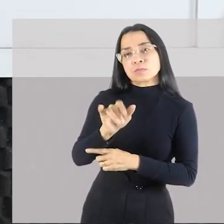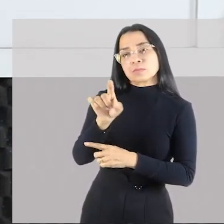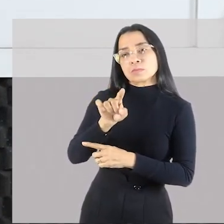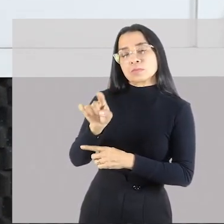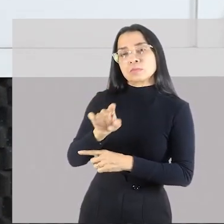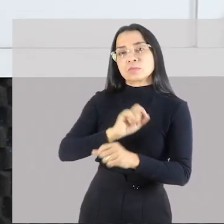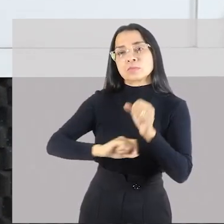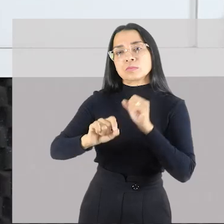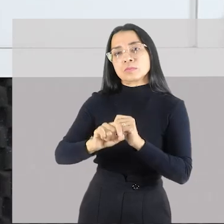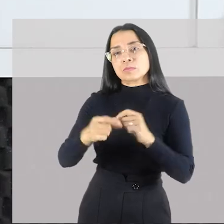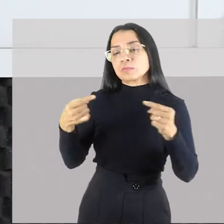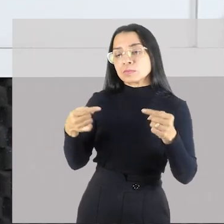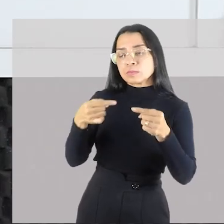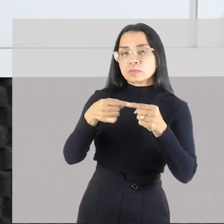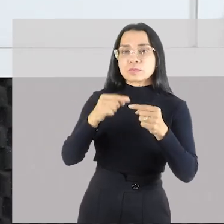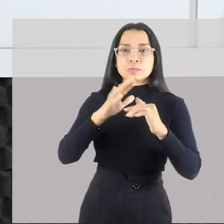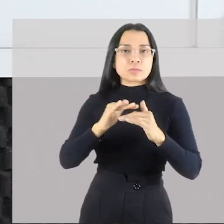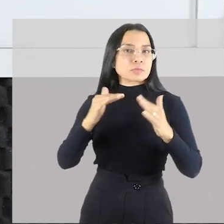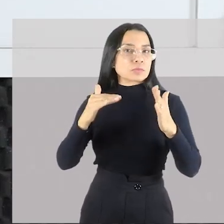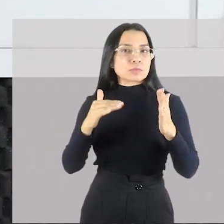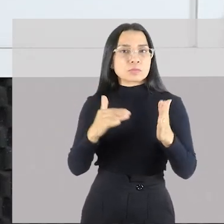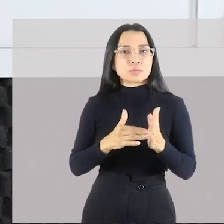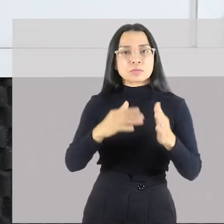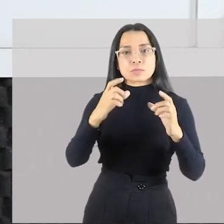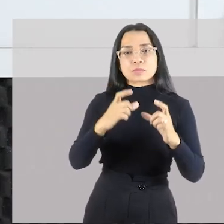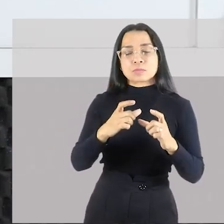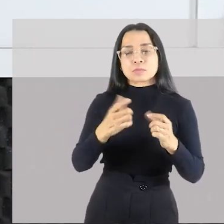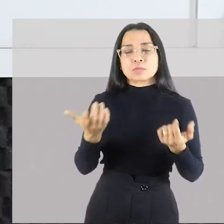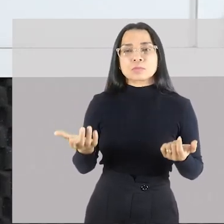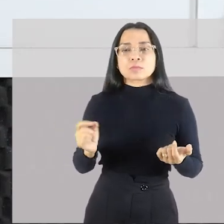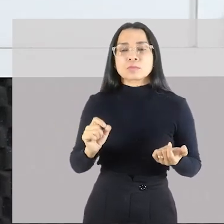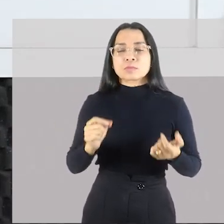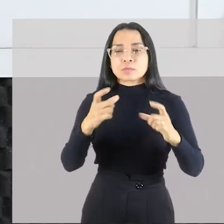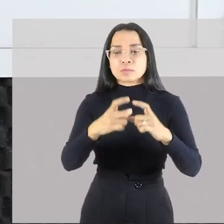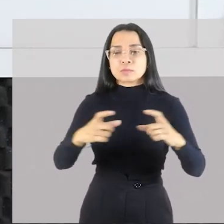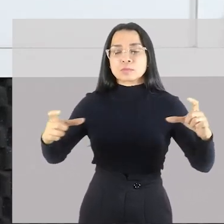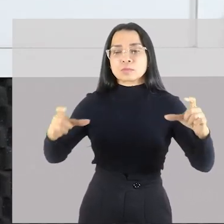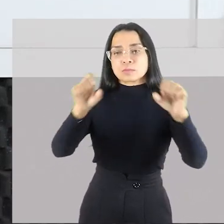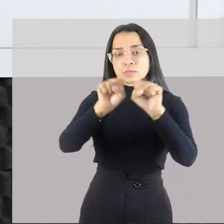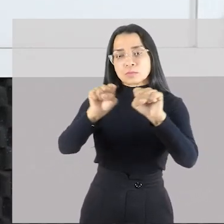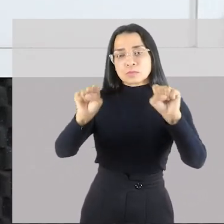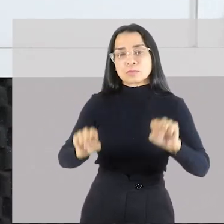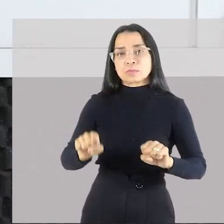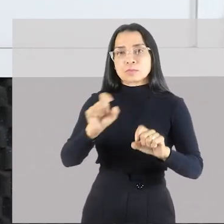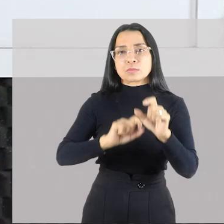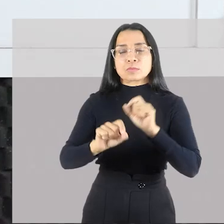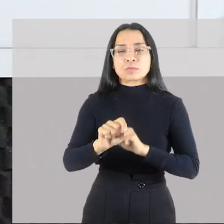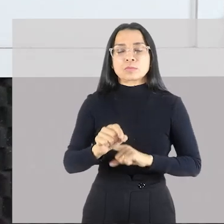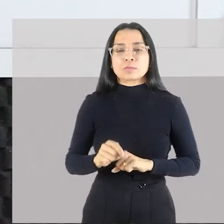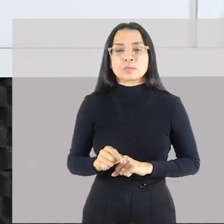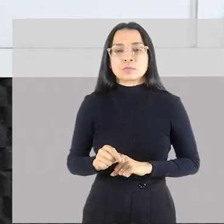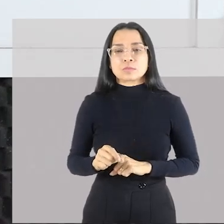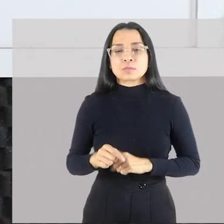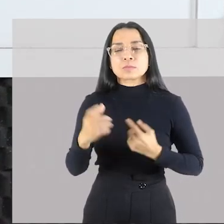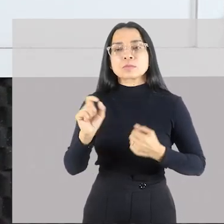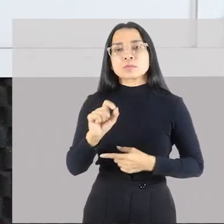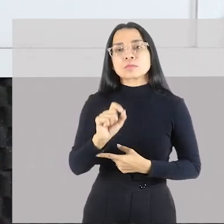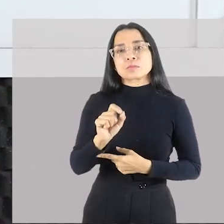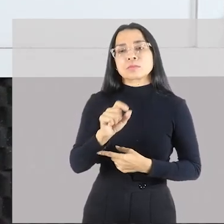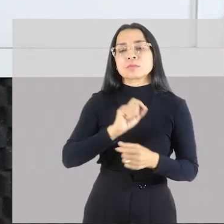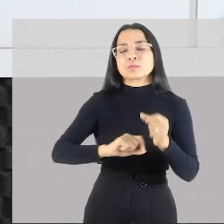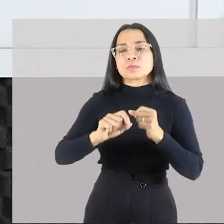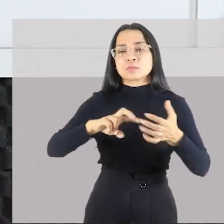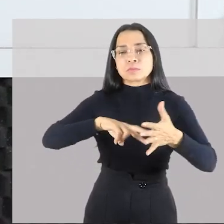que satisfazem todas as equações do sistema. Tá? Então, isso